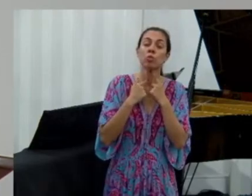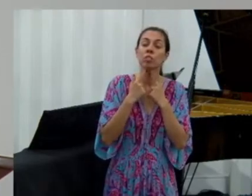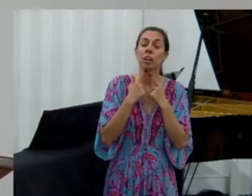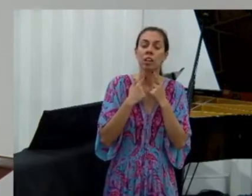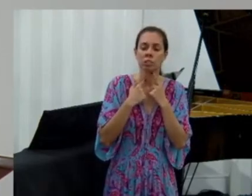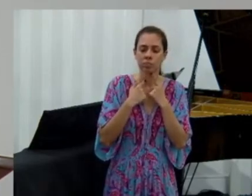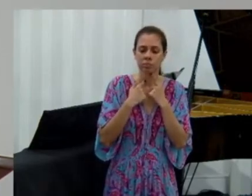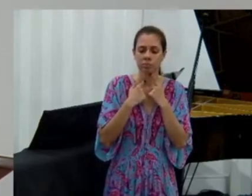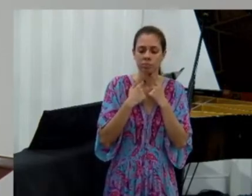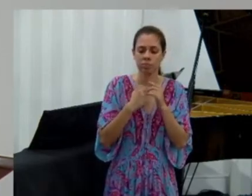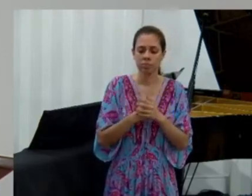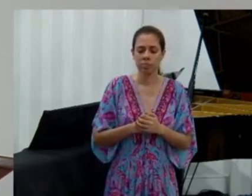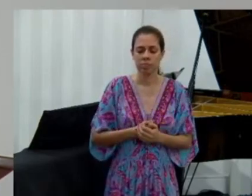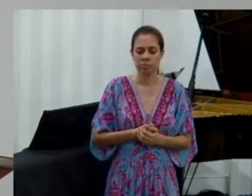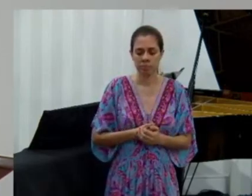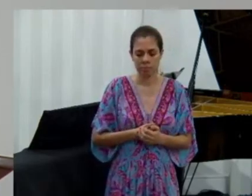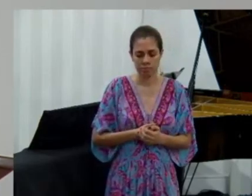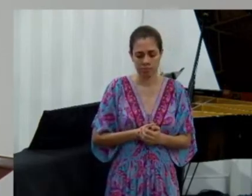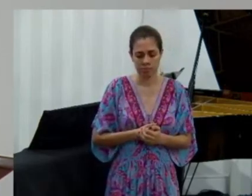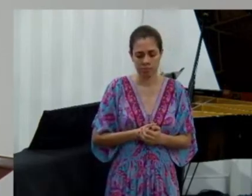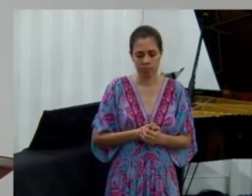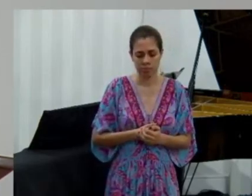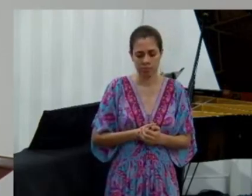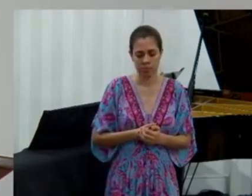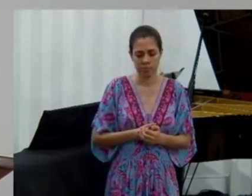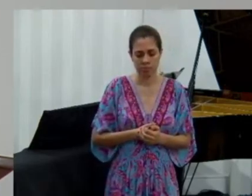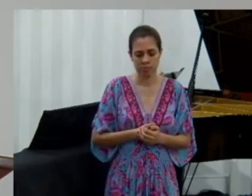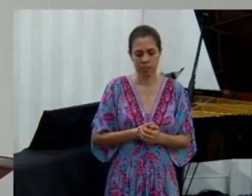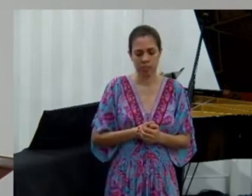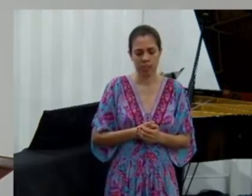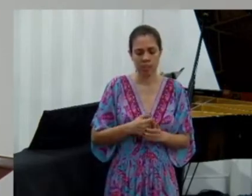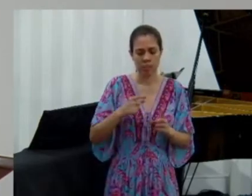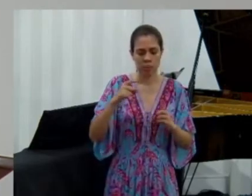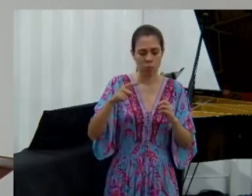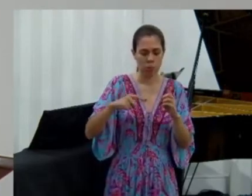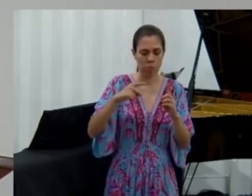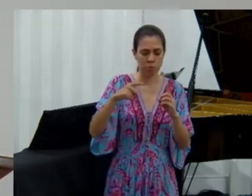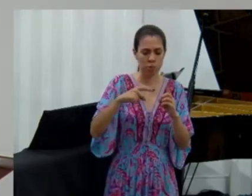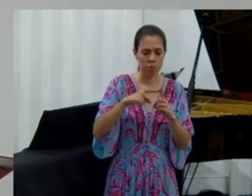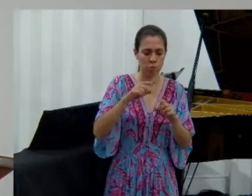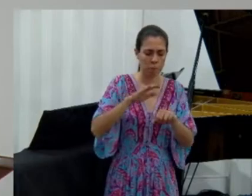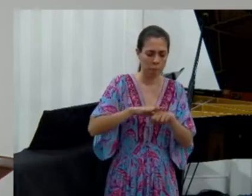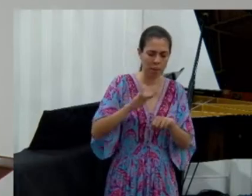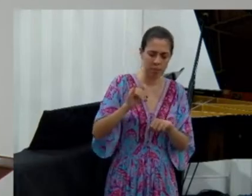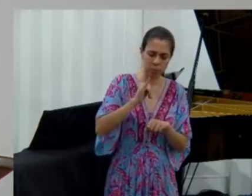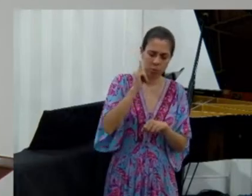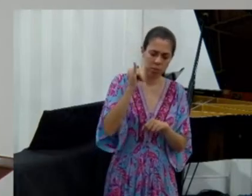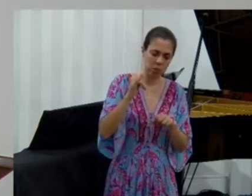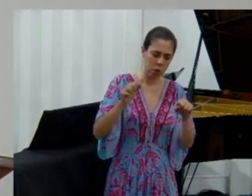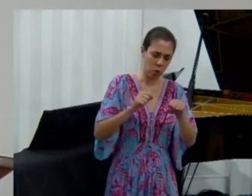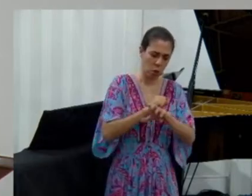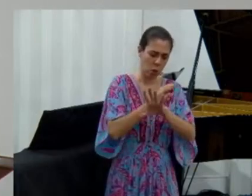possa compreender qual é o grande objetivo de sua vida, que é glorificar a